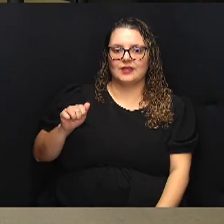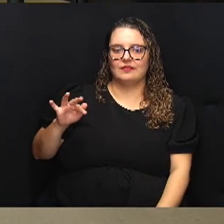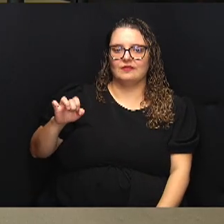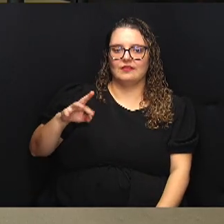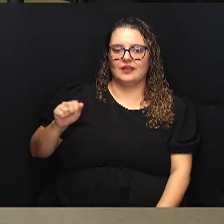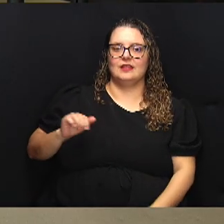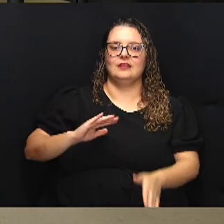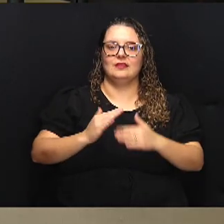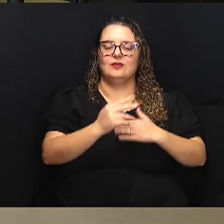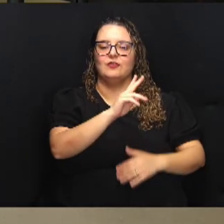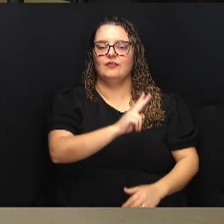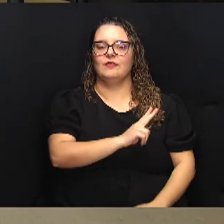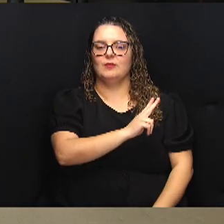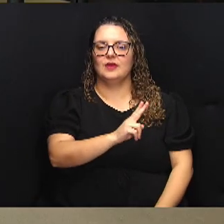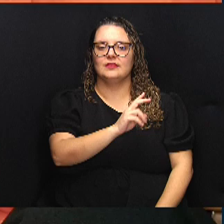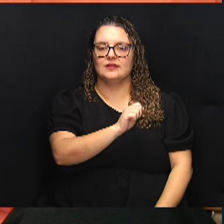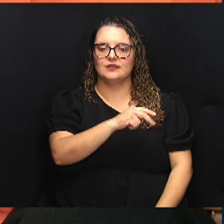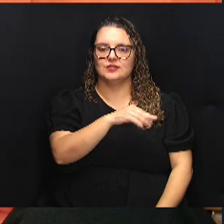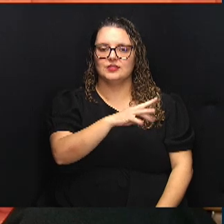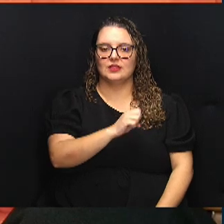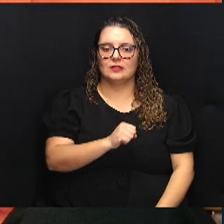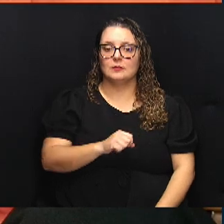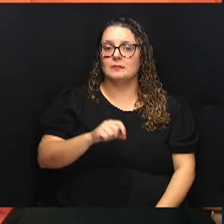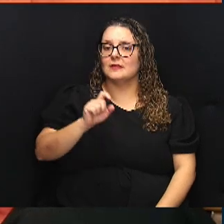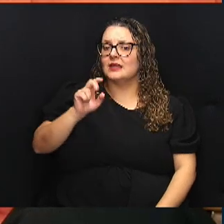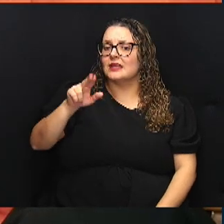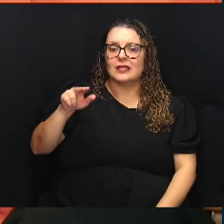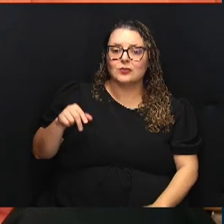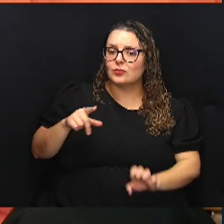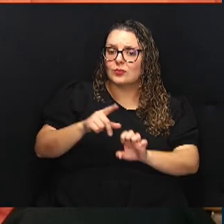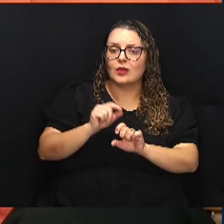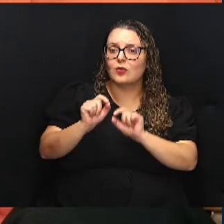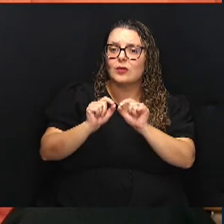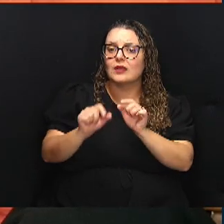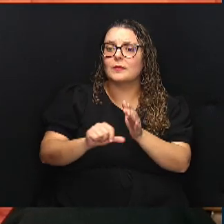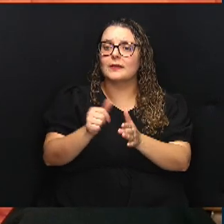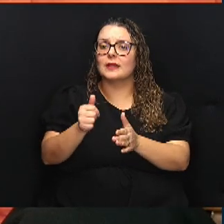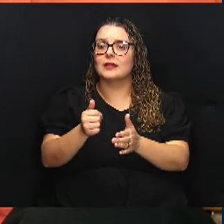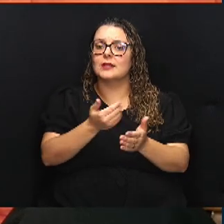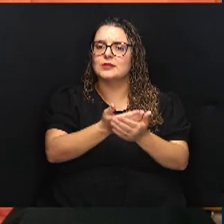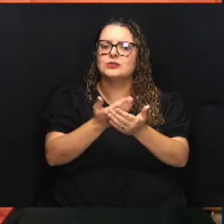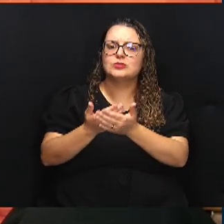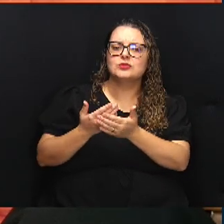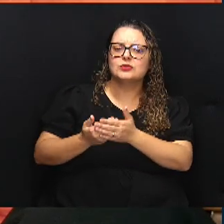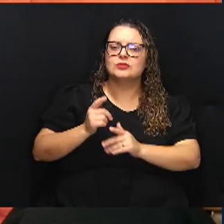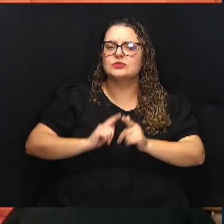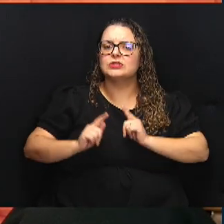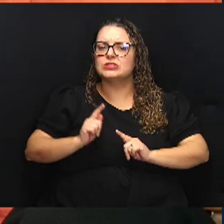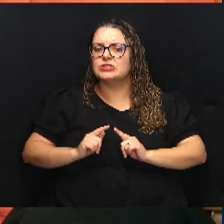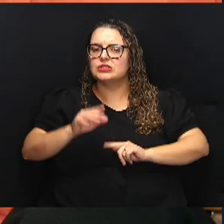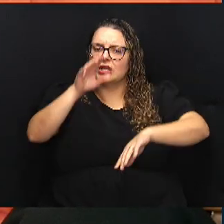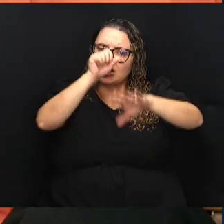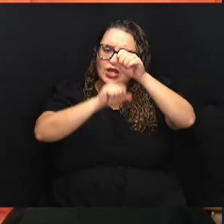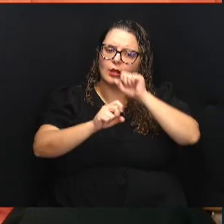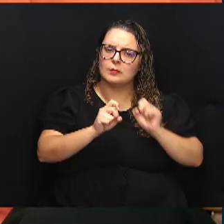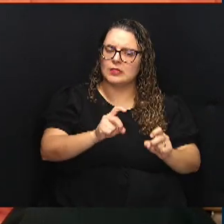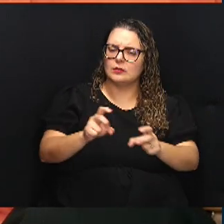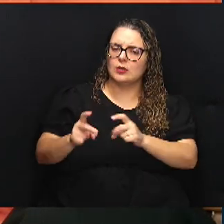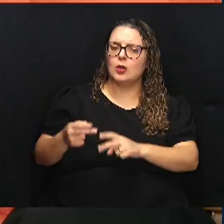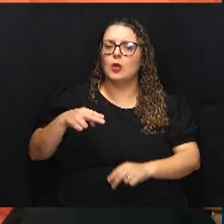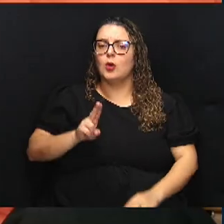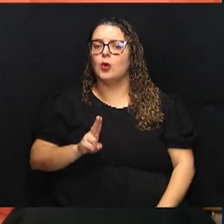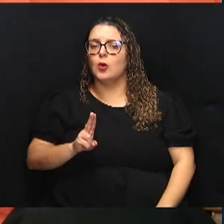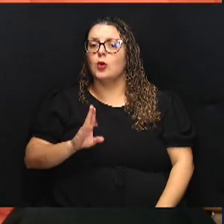Padre Anchieta. Para quem nunca empreendeu, o que vem primeiro? Estudar gestão, aprender vendas ou